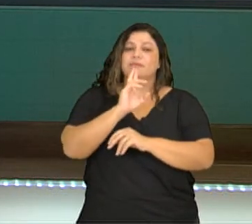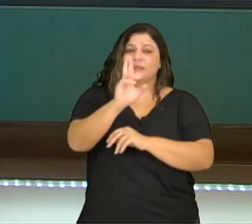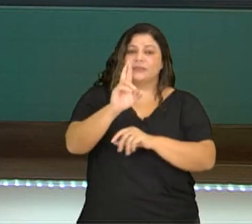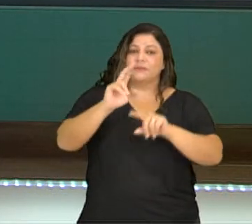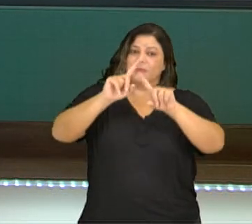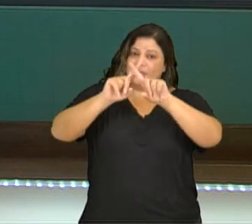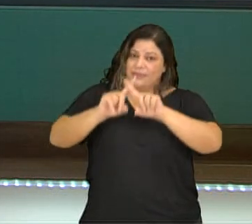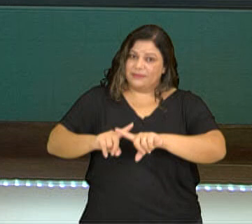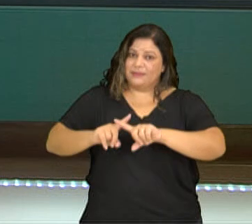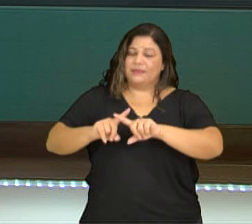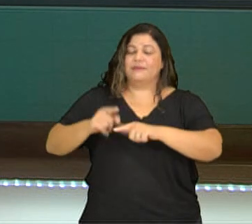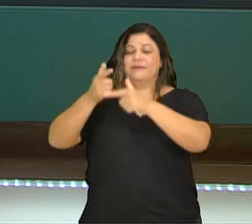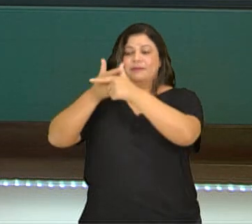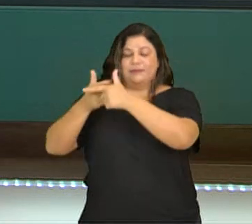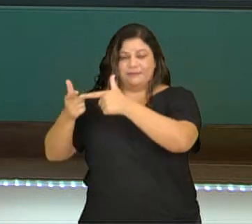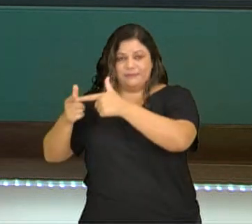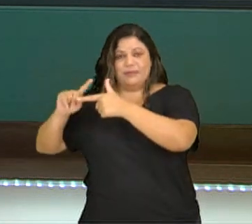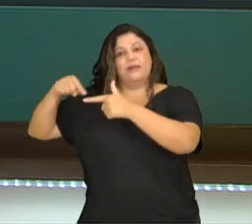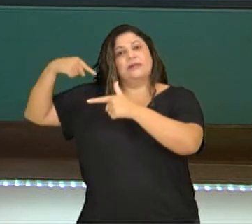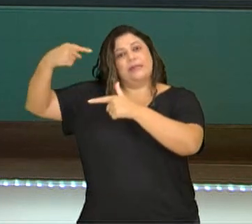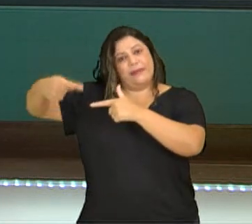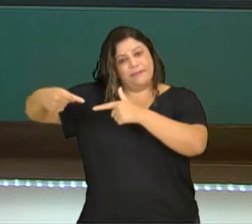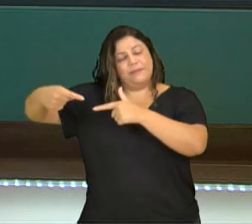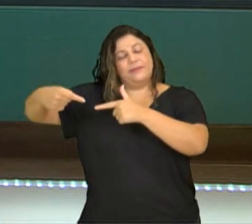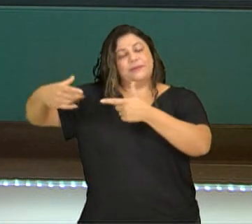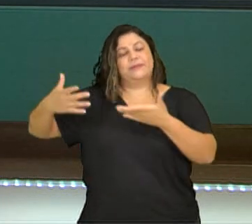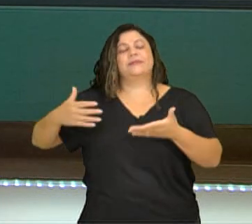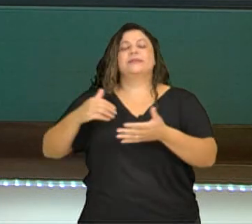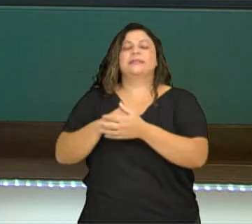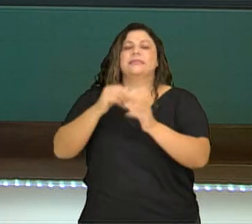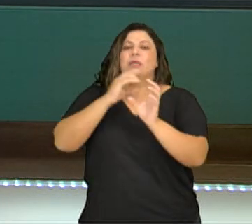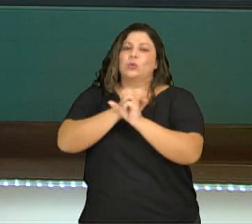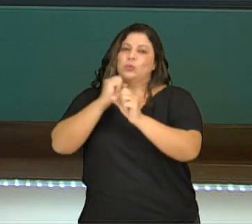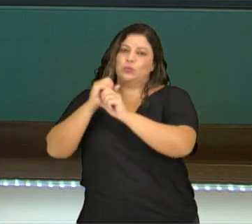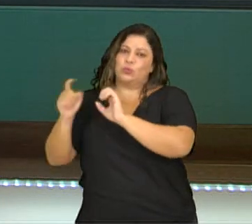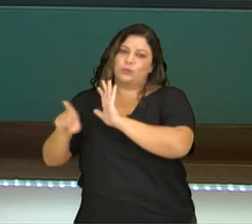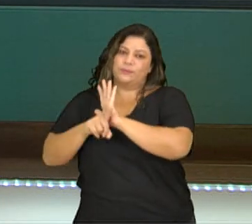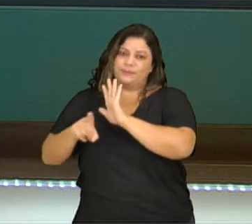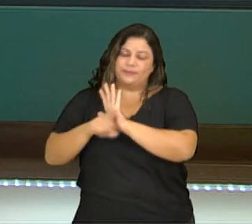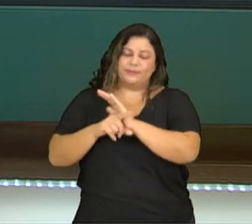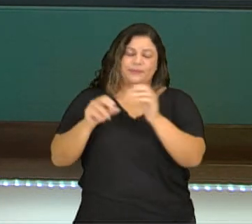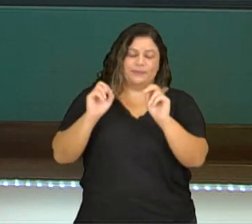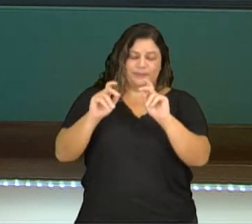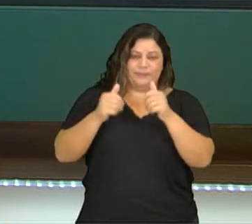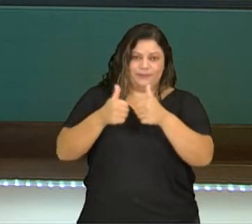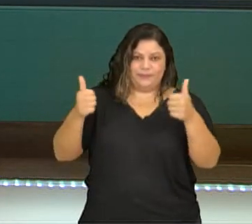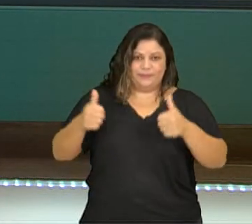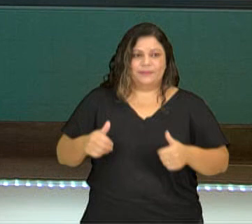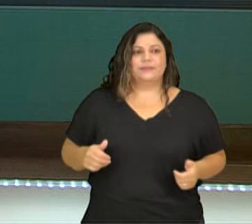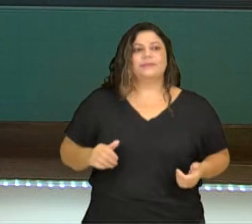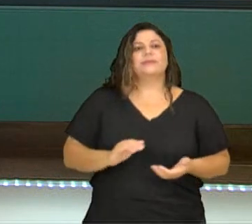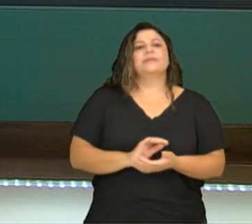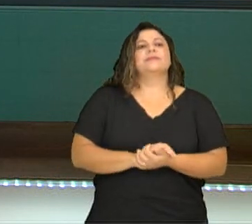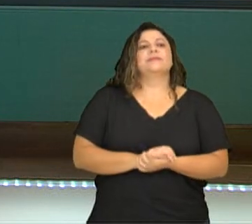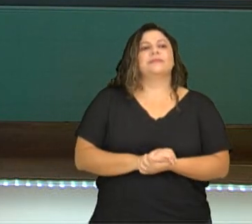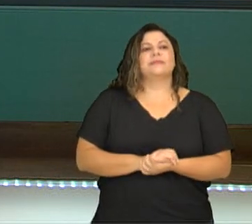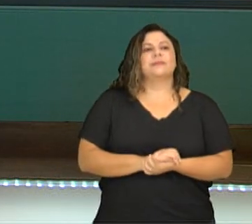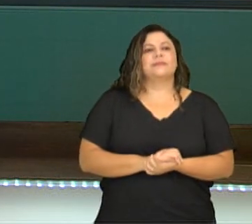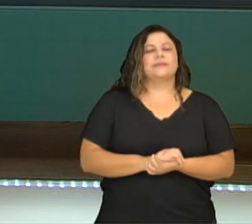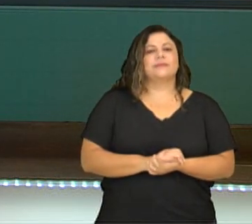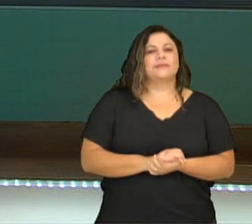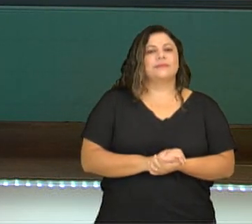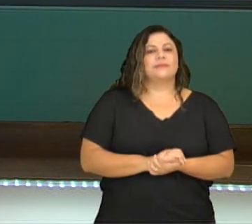as multiplicações e divisões e depois soma e subtração, ok? Bom,